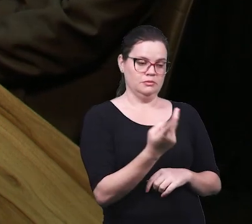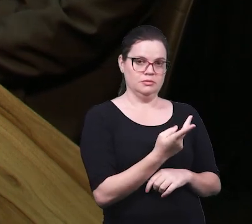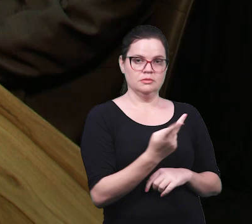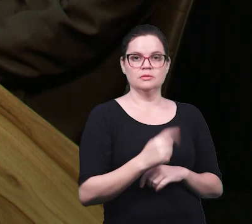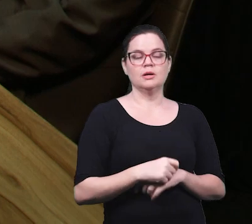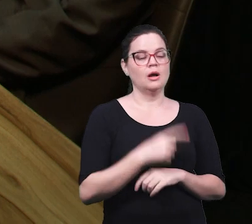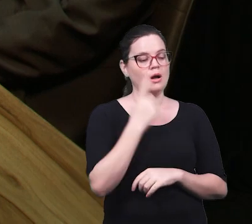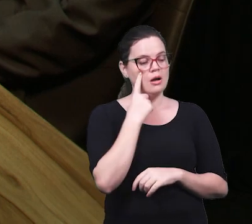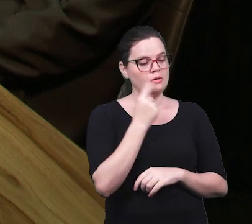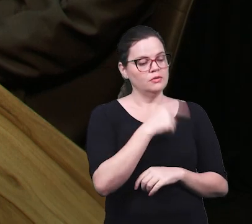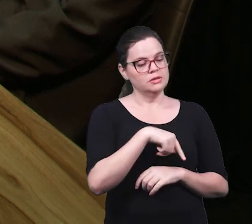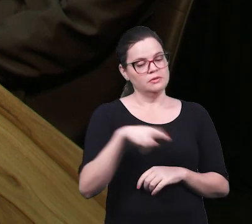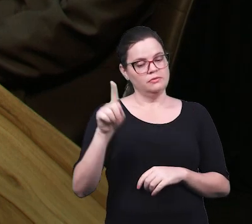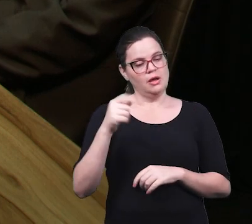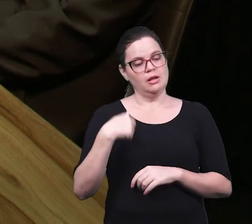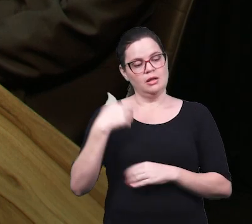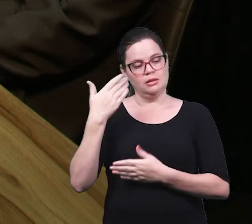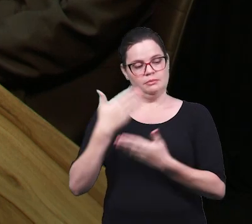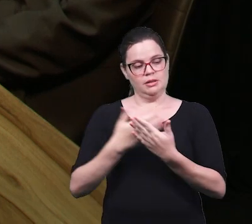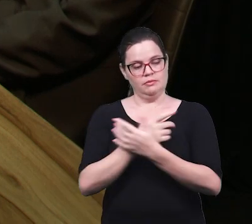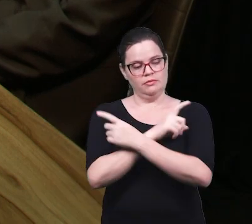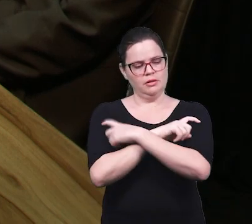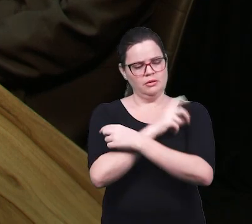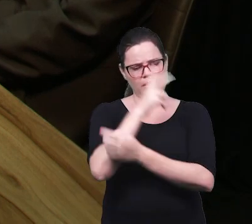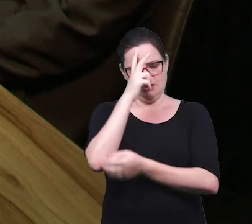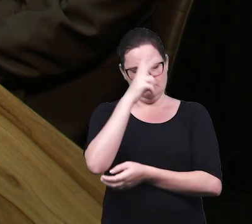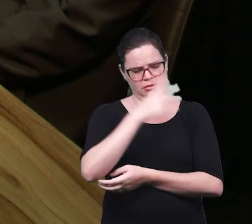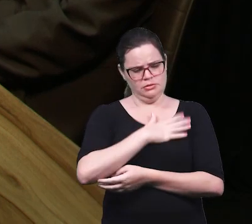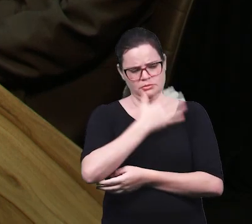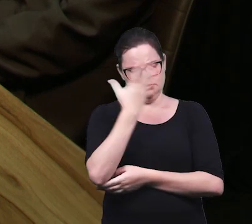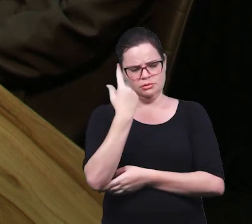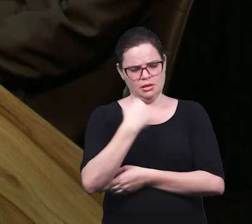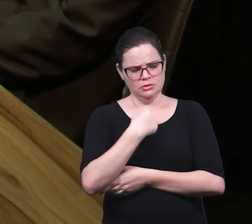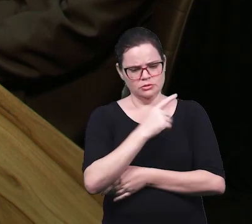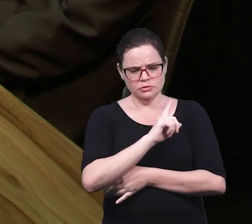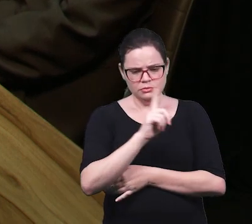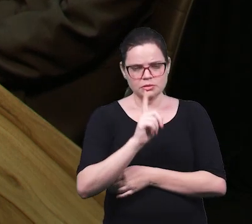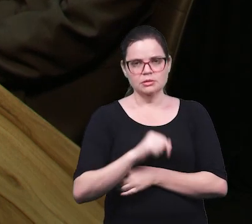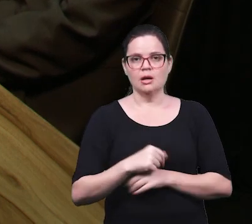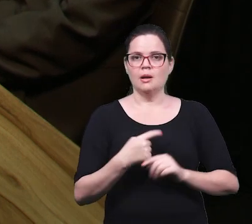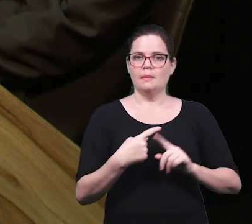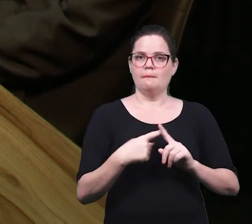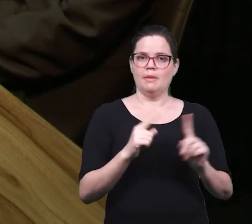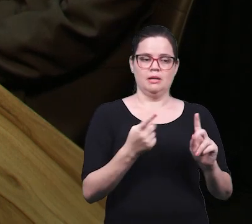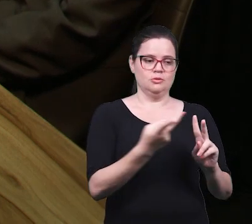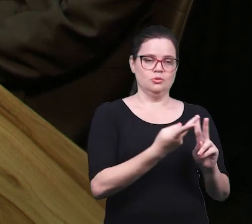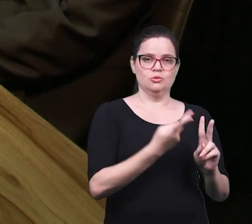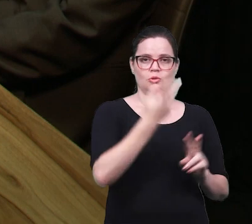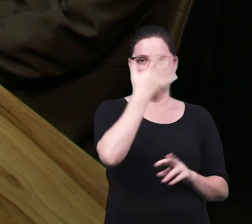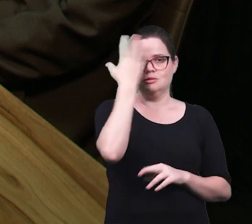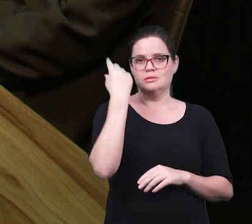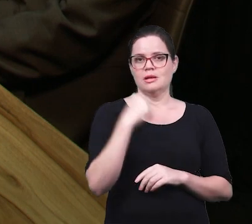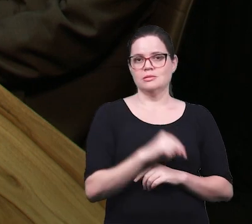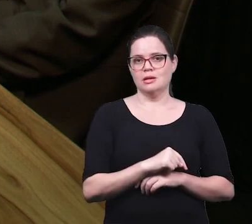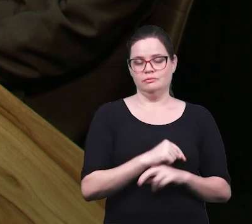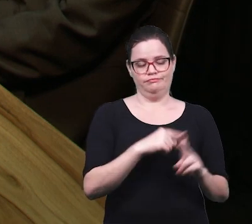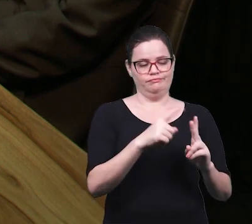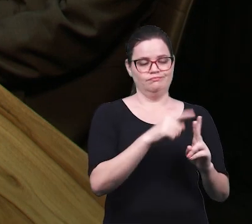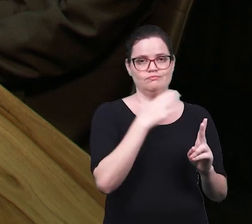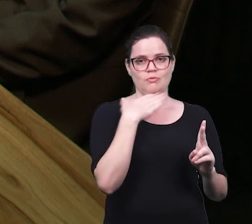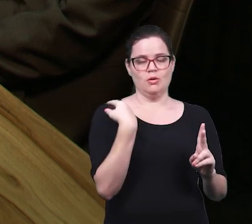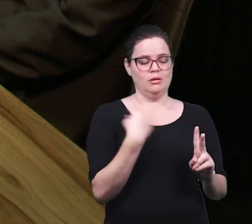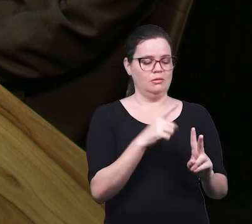quando estiverem diante de Faraó, para que lembrasse dele, né? Mas se esqueceram de José. Em nenhum momento